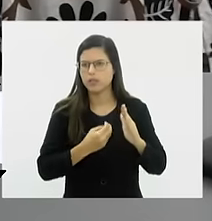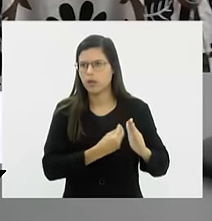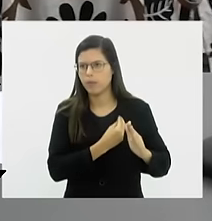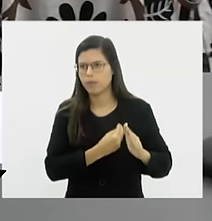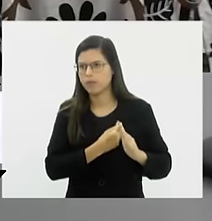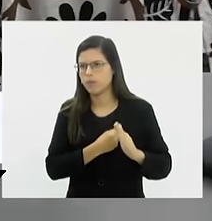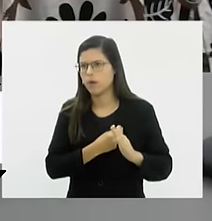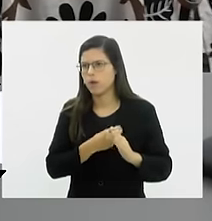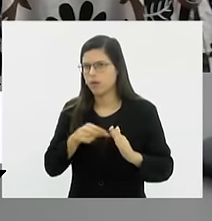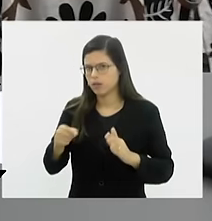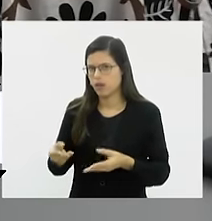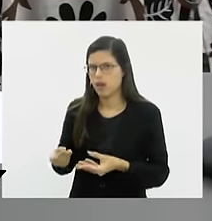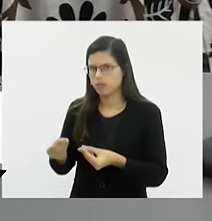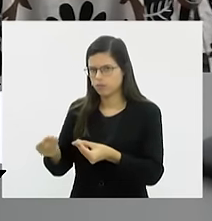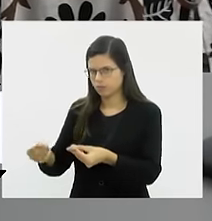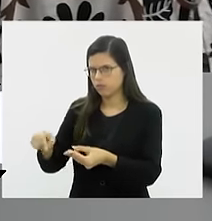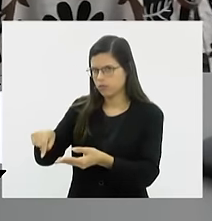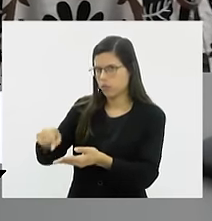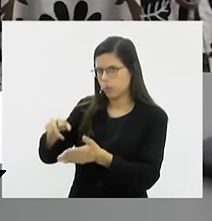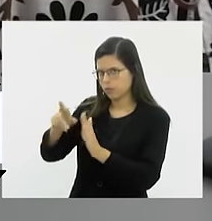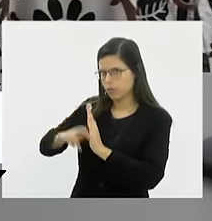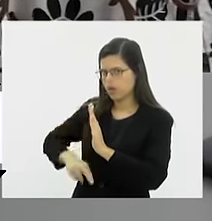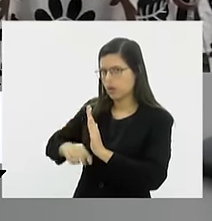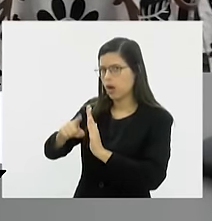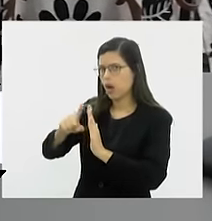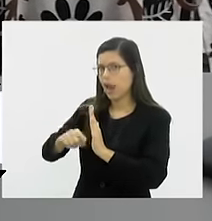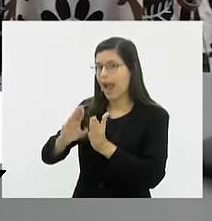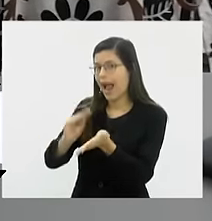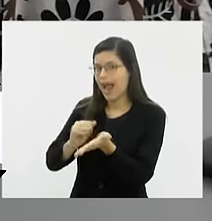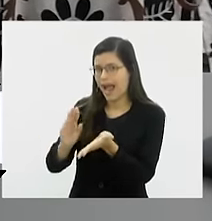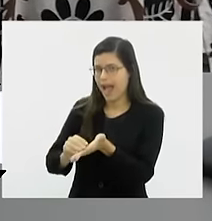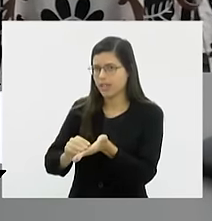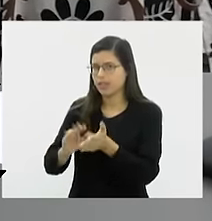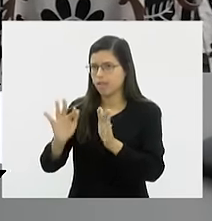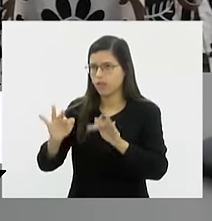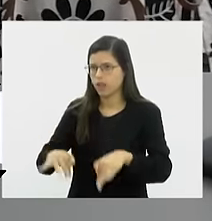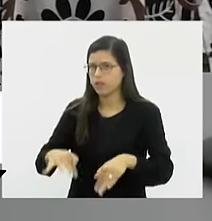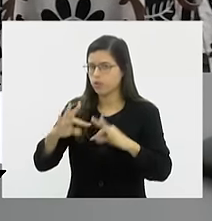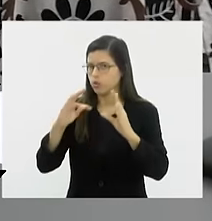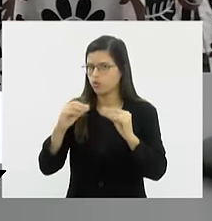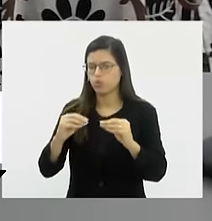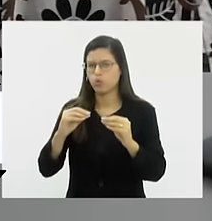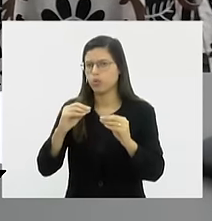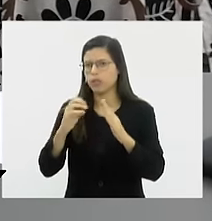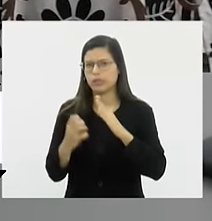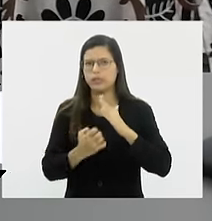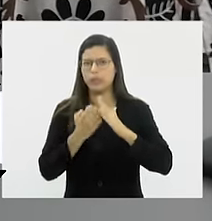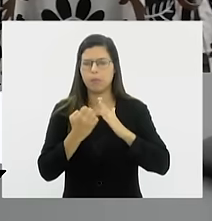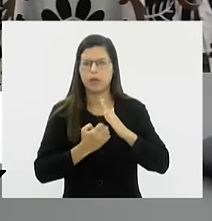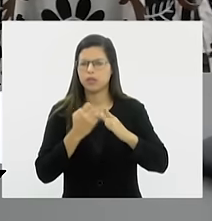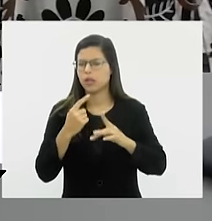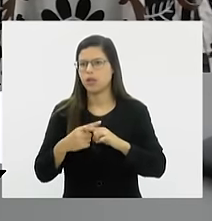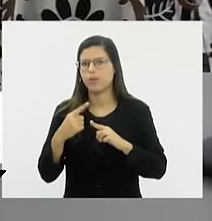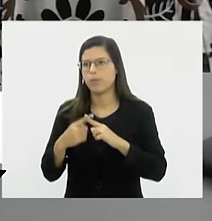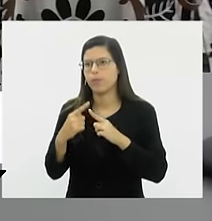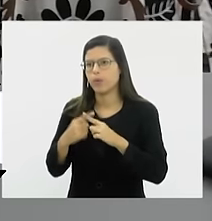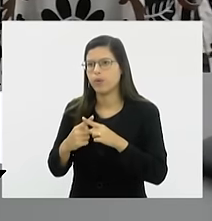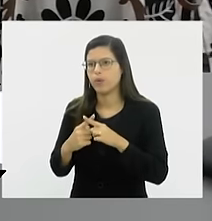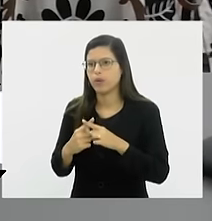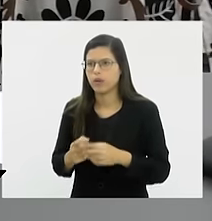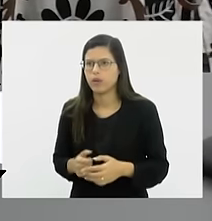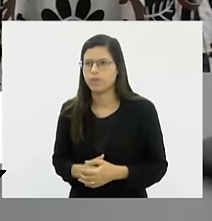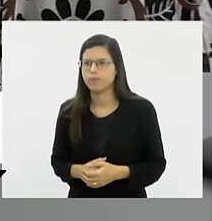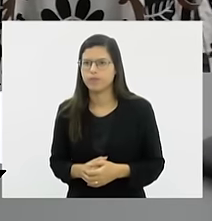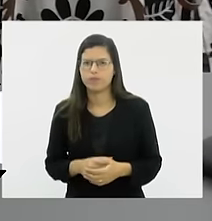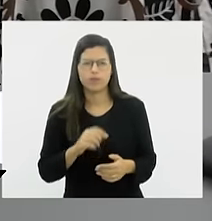aí, deputado. Essa aí é a ata finalizada de todas as empresas e por que elas foram... Só um